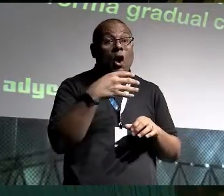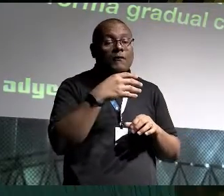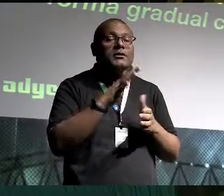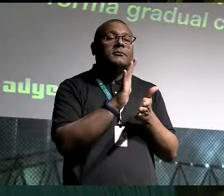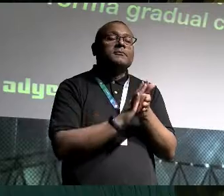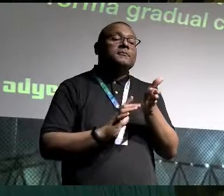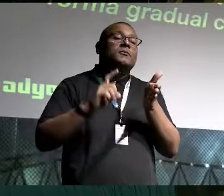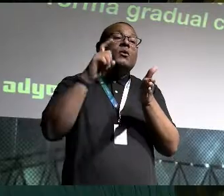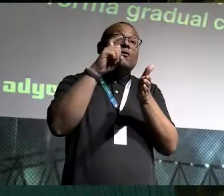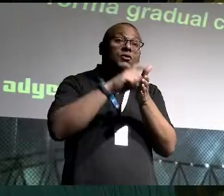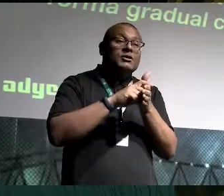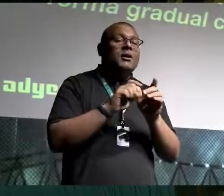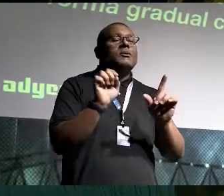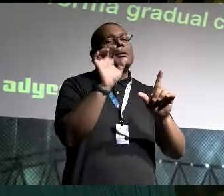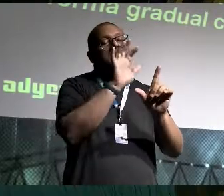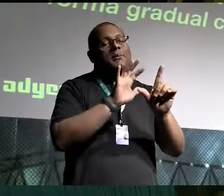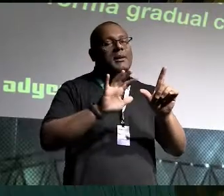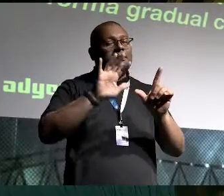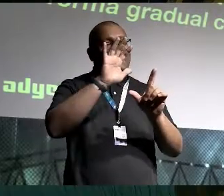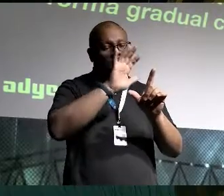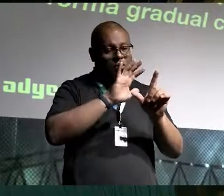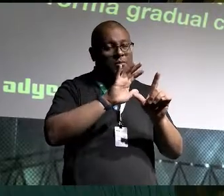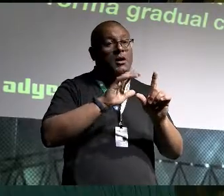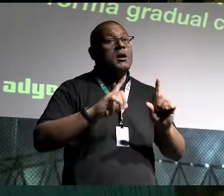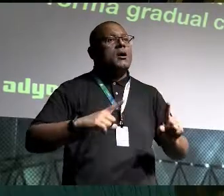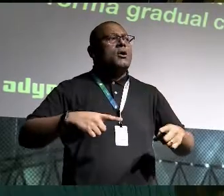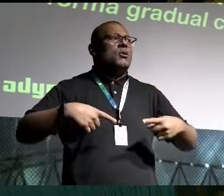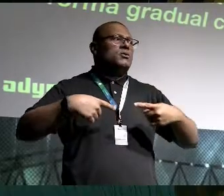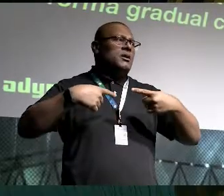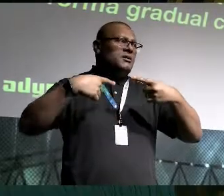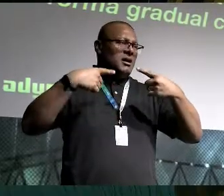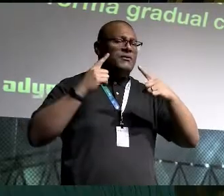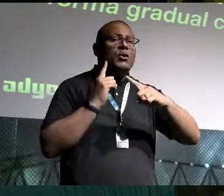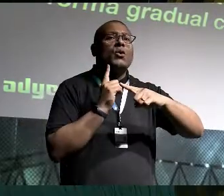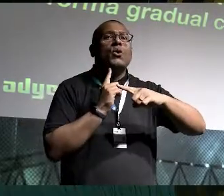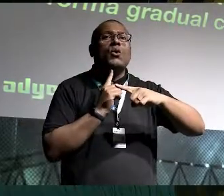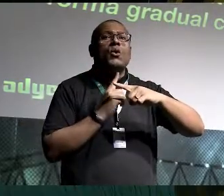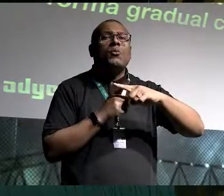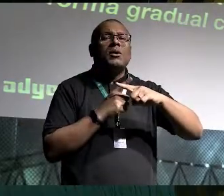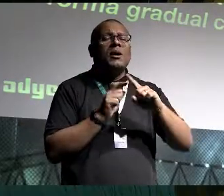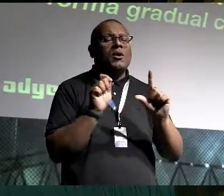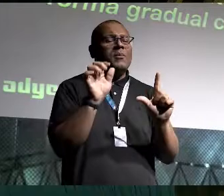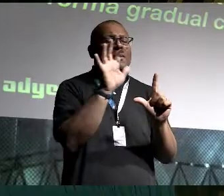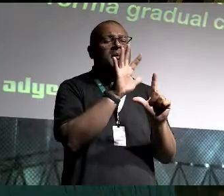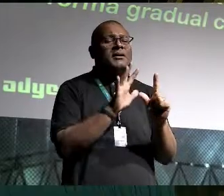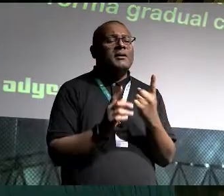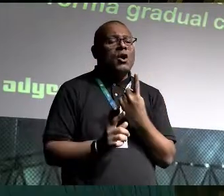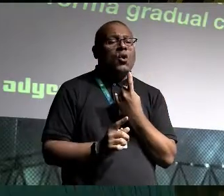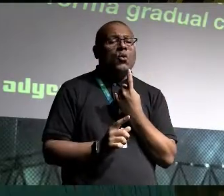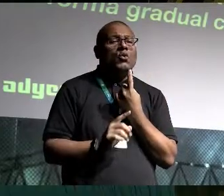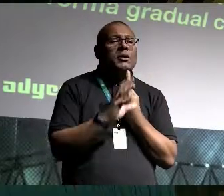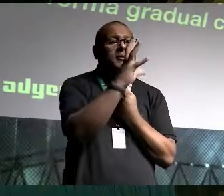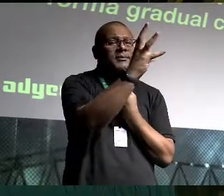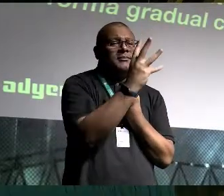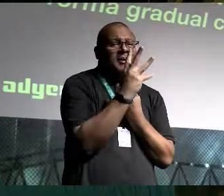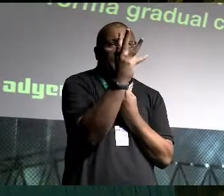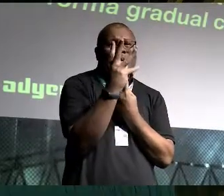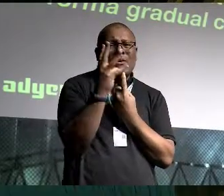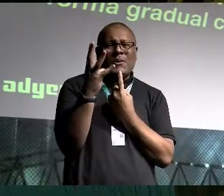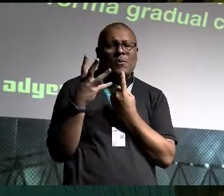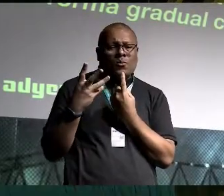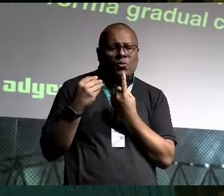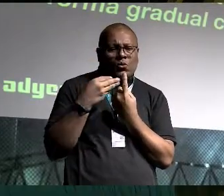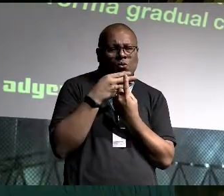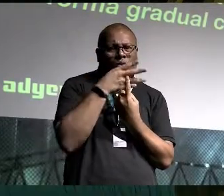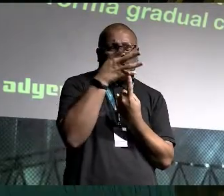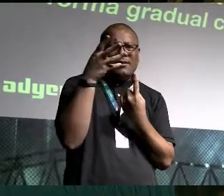funcionalidades na nossa plataforma. Isso acaba sendo um grande desafio para a gente, porque então, como a gente tem uma plataforma única, é muito fácil para,